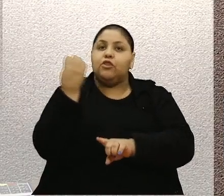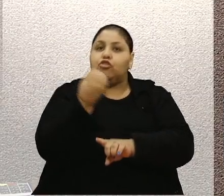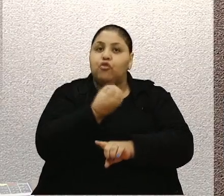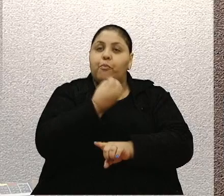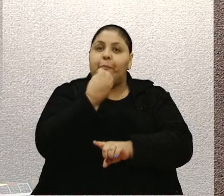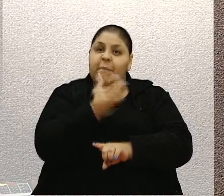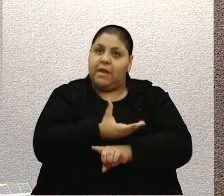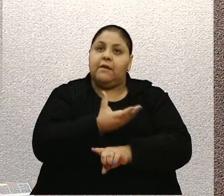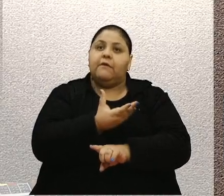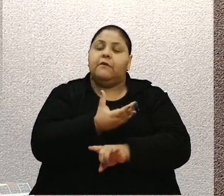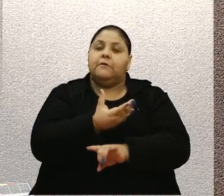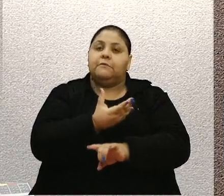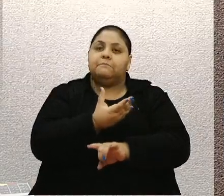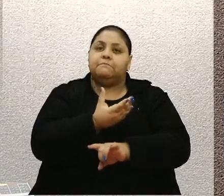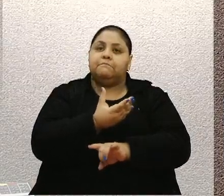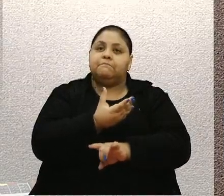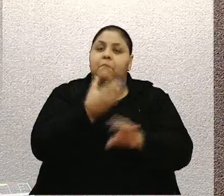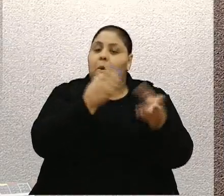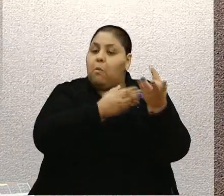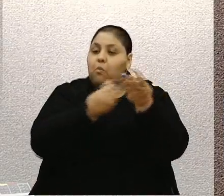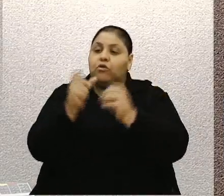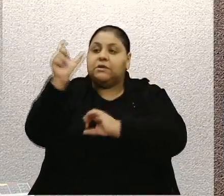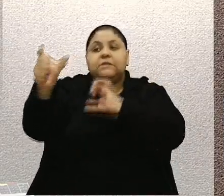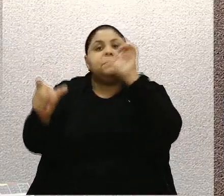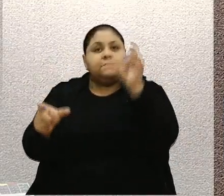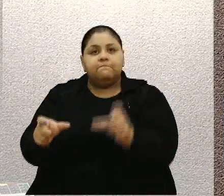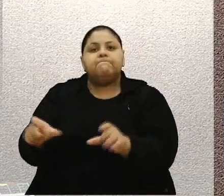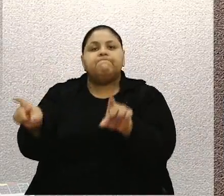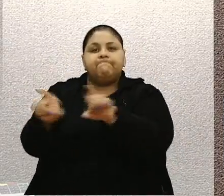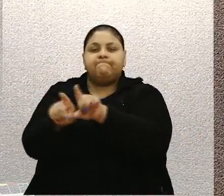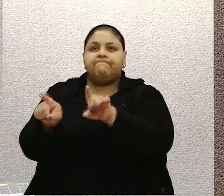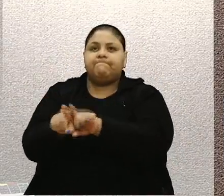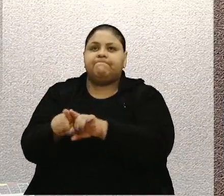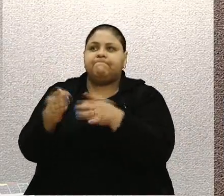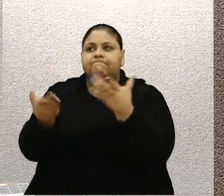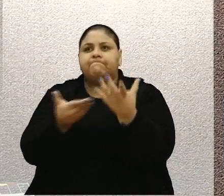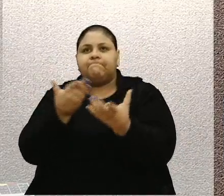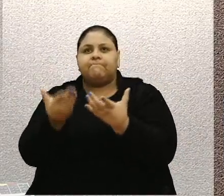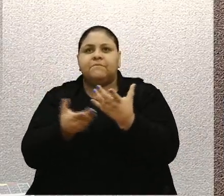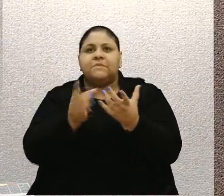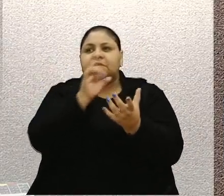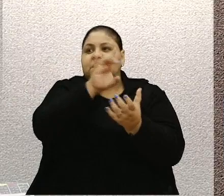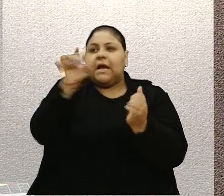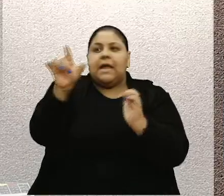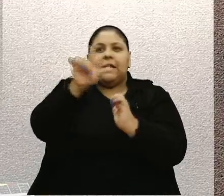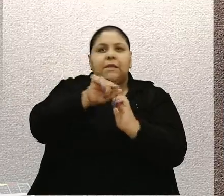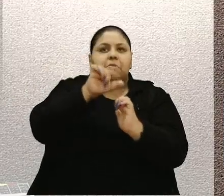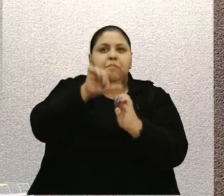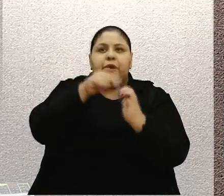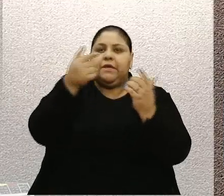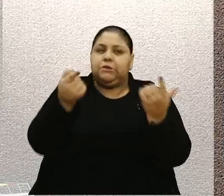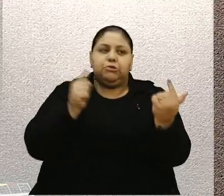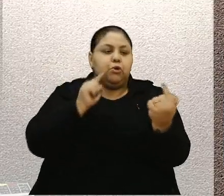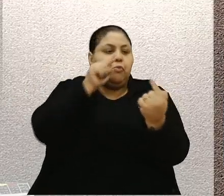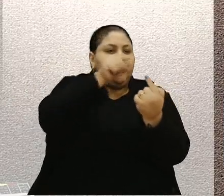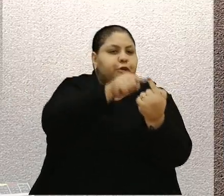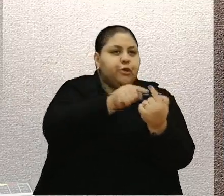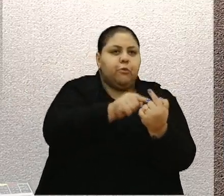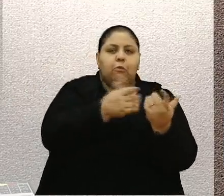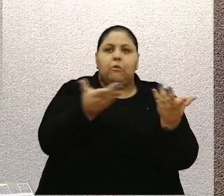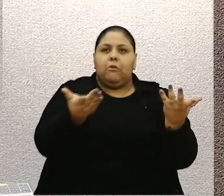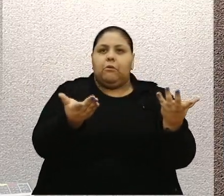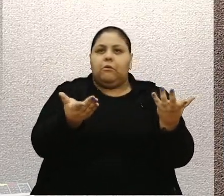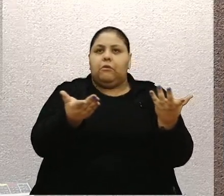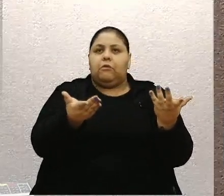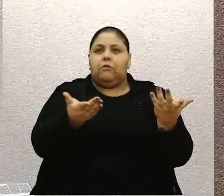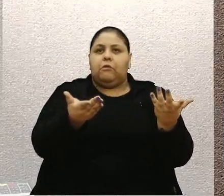reuniu ali muitas pessoas e cada, vamos dizer assim, empresa com a sua vocação, né, as pessoas com sua vocação